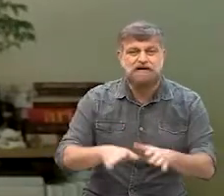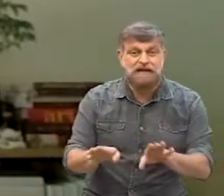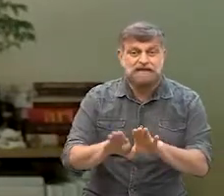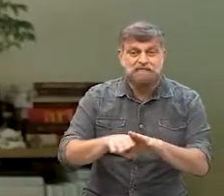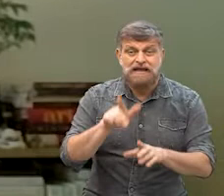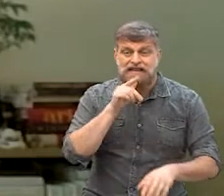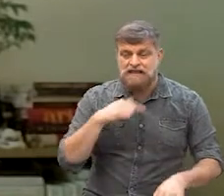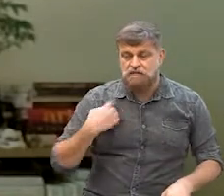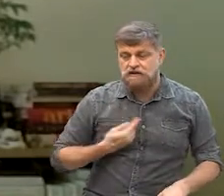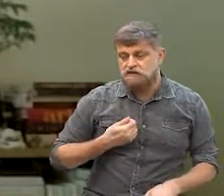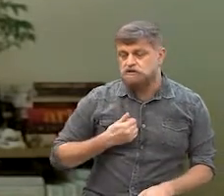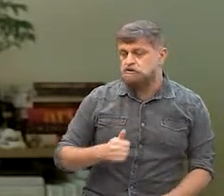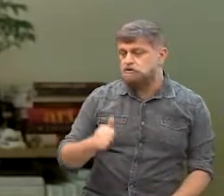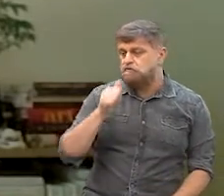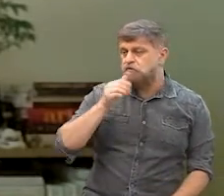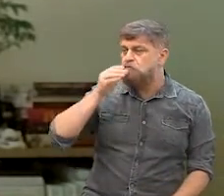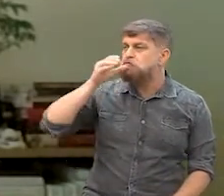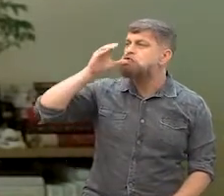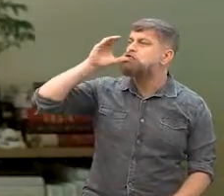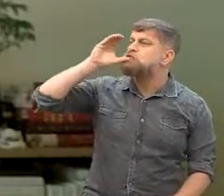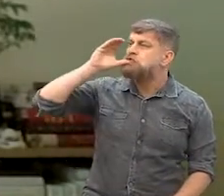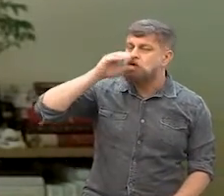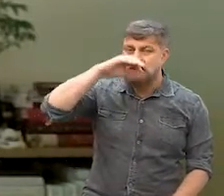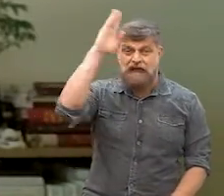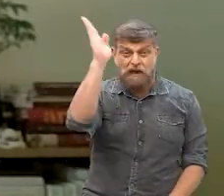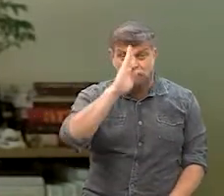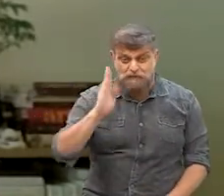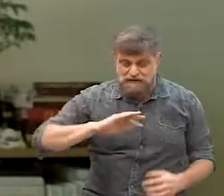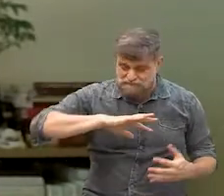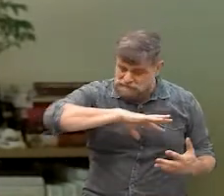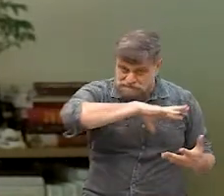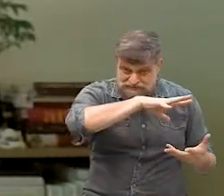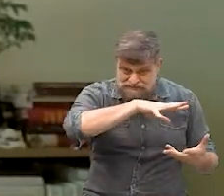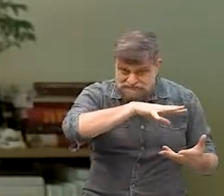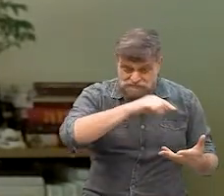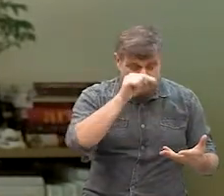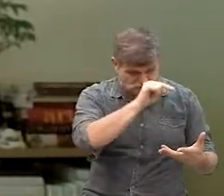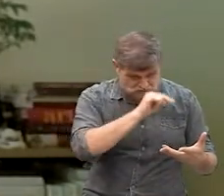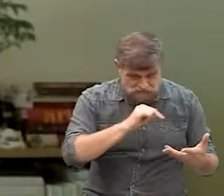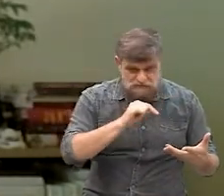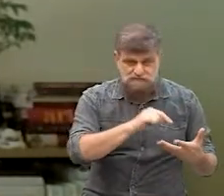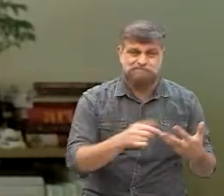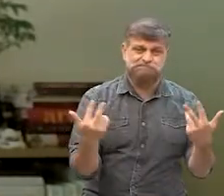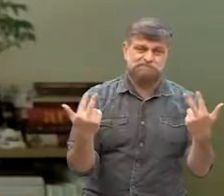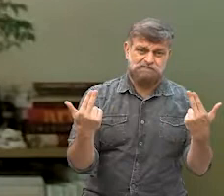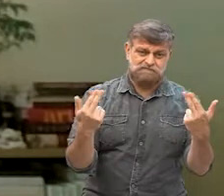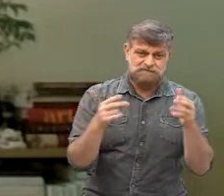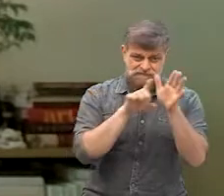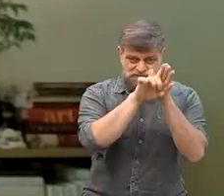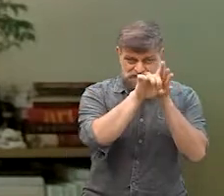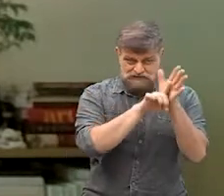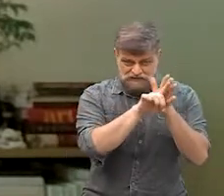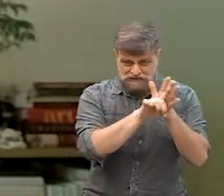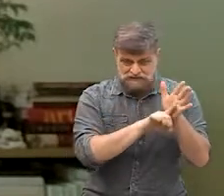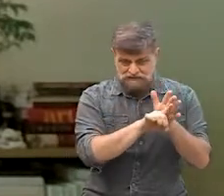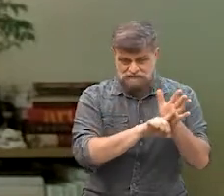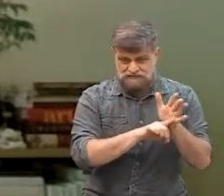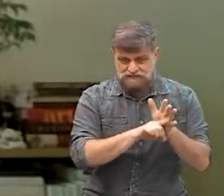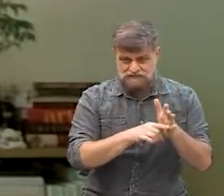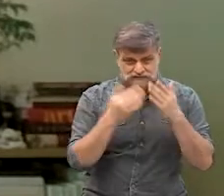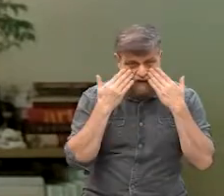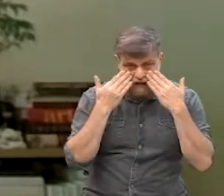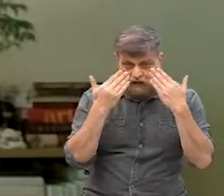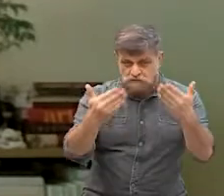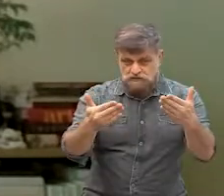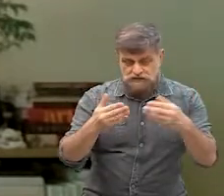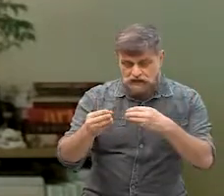Isso é um problema crítico, não só no Brasil, isso é um problema mundial. As últimas pesquisas mostraram aí que a presença de